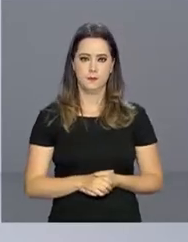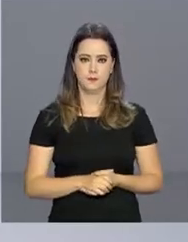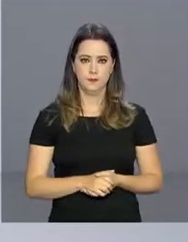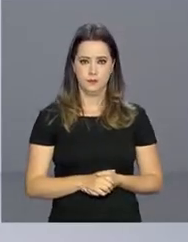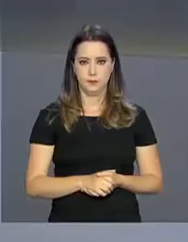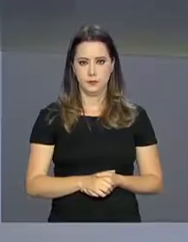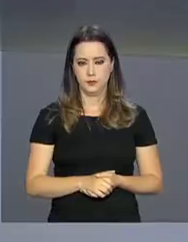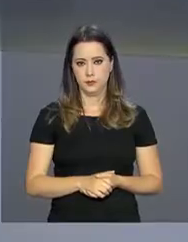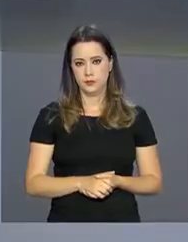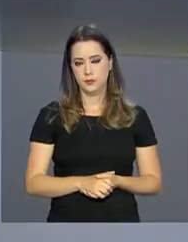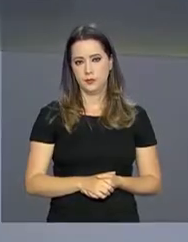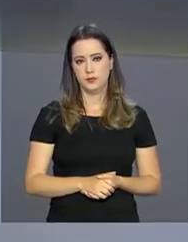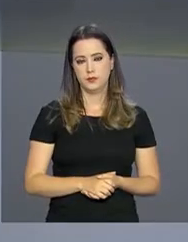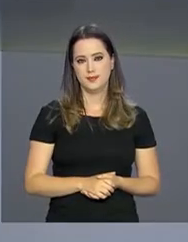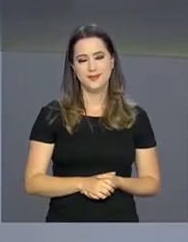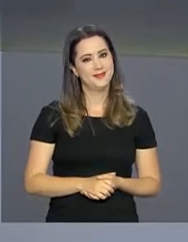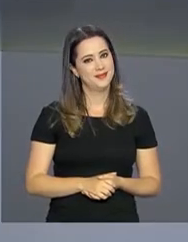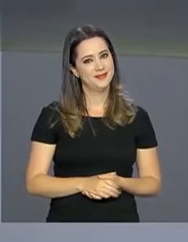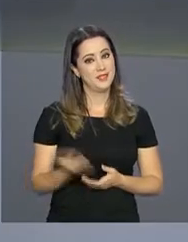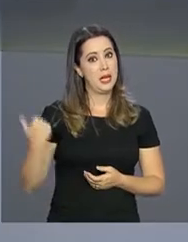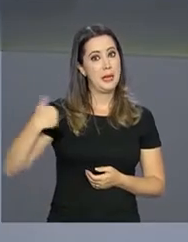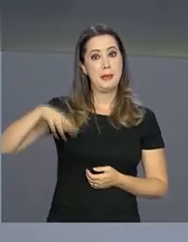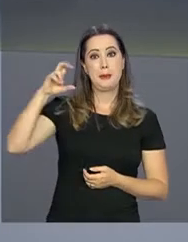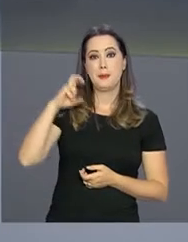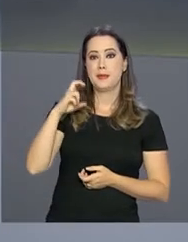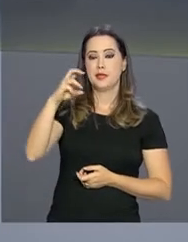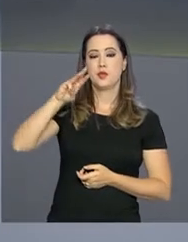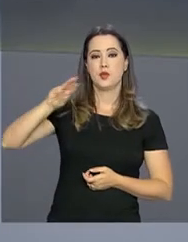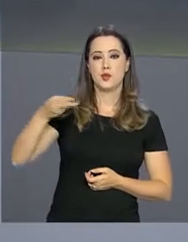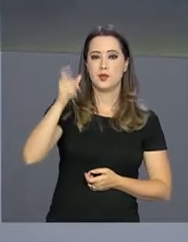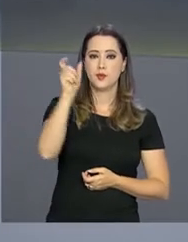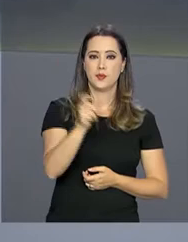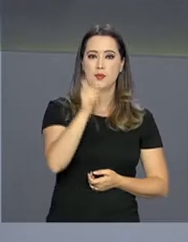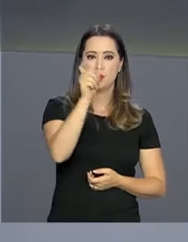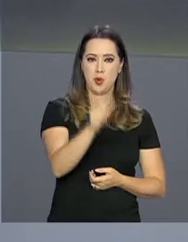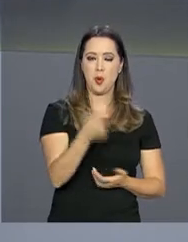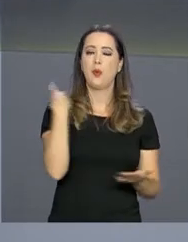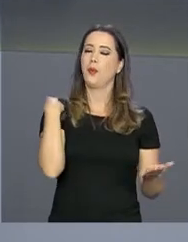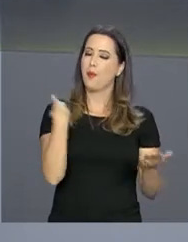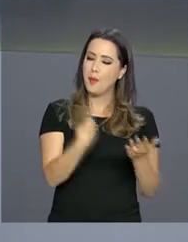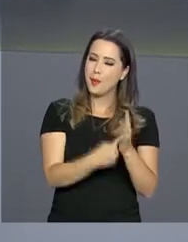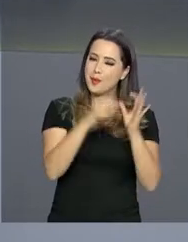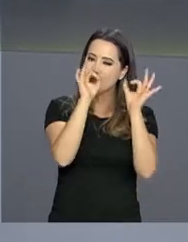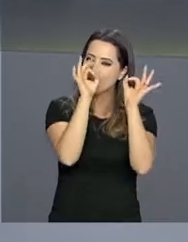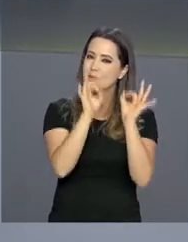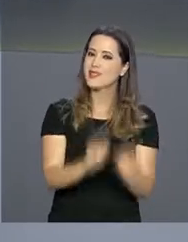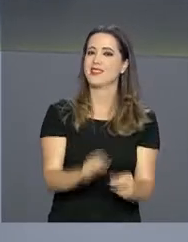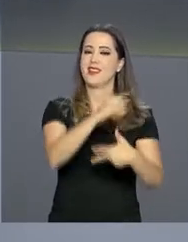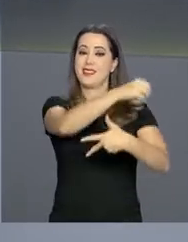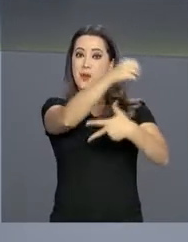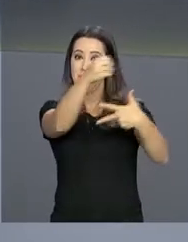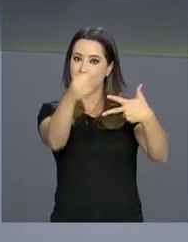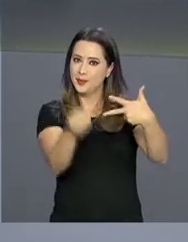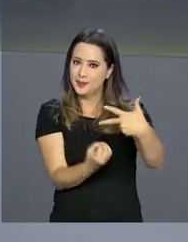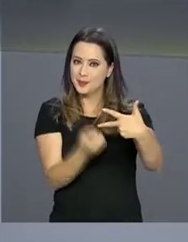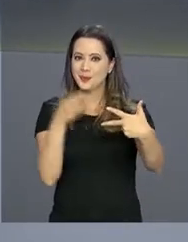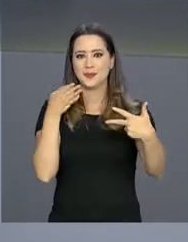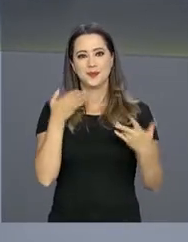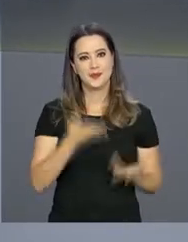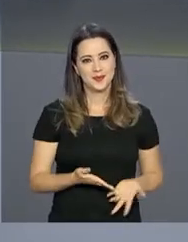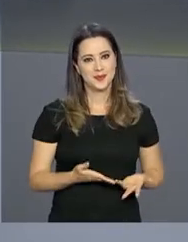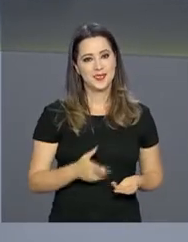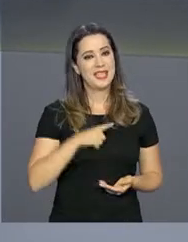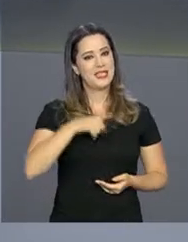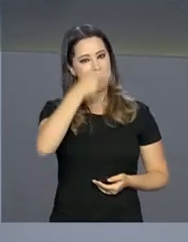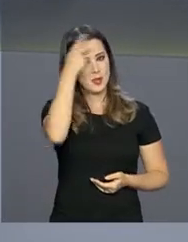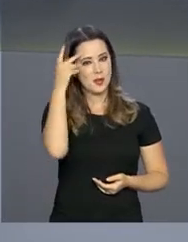DIES. Mais de 5 milhões e meio de brasileiros confirmaram a inscrição no Enem, o Exame Nacional do Ensino Médio.